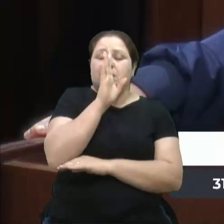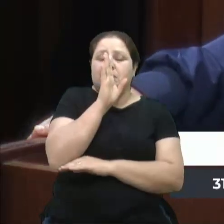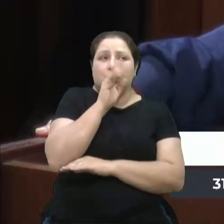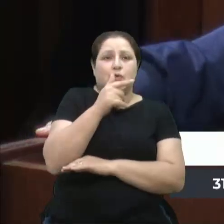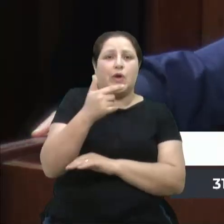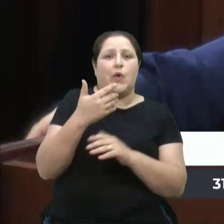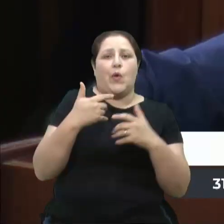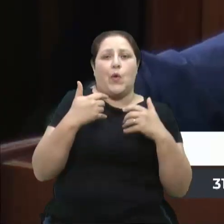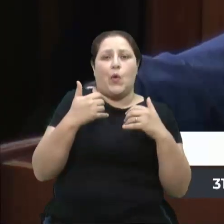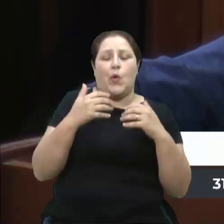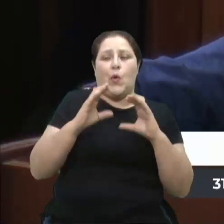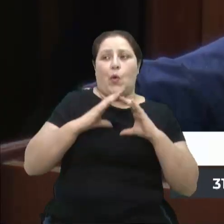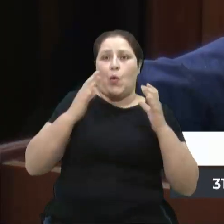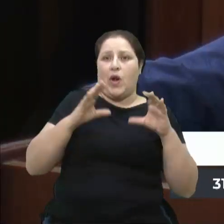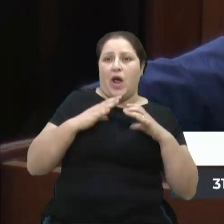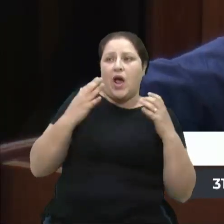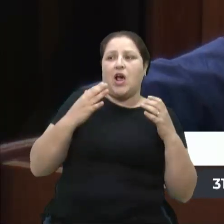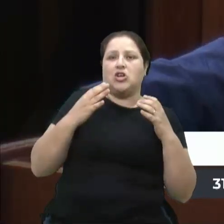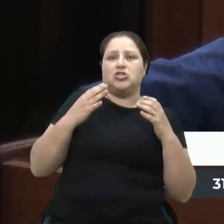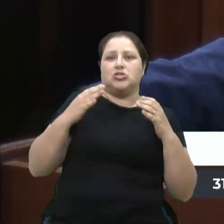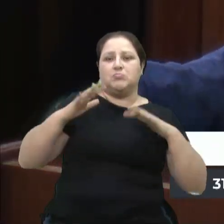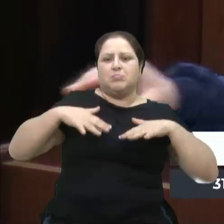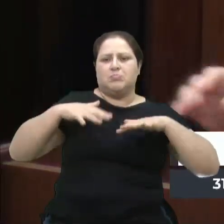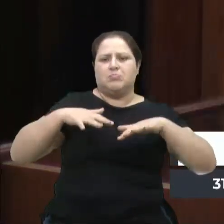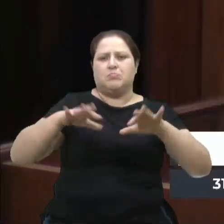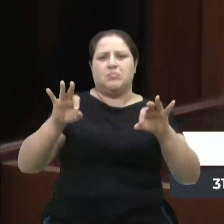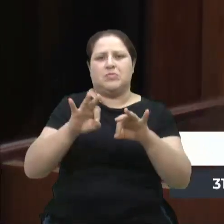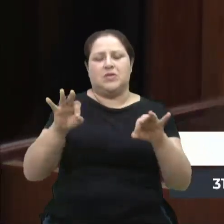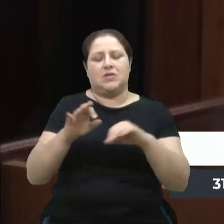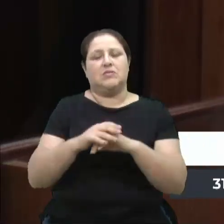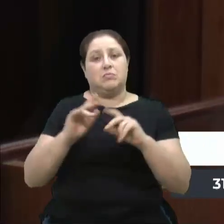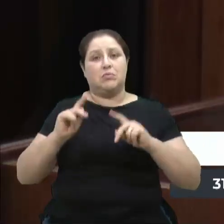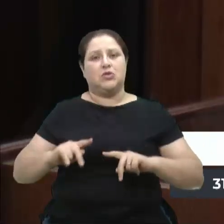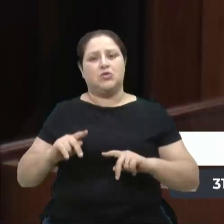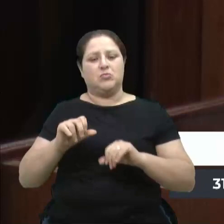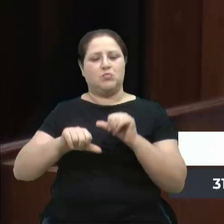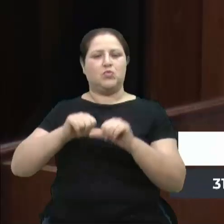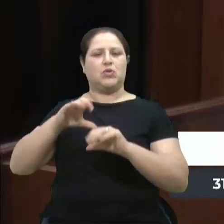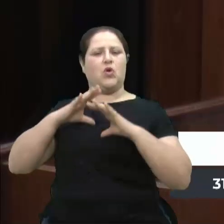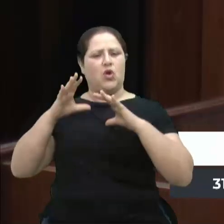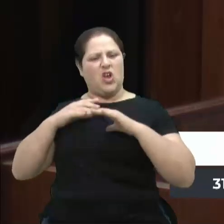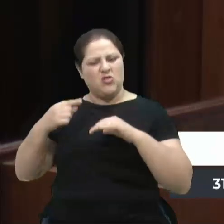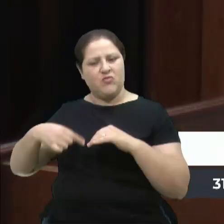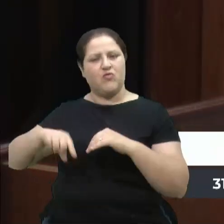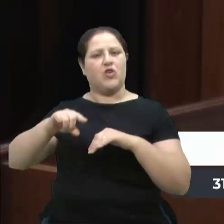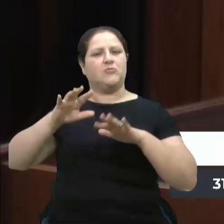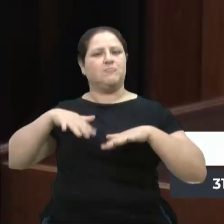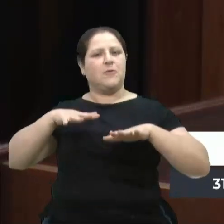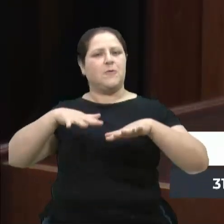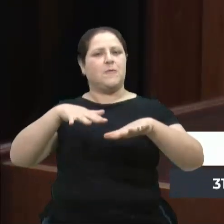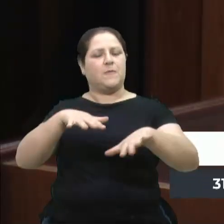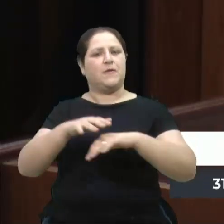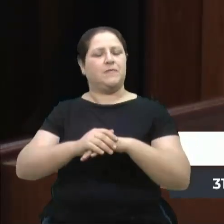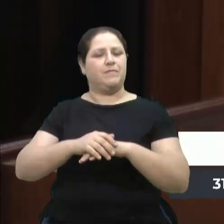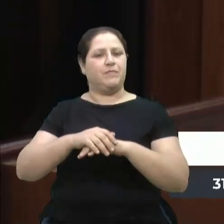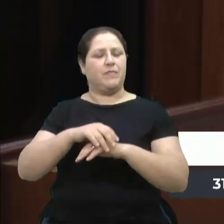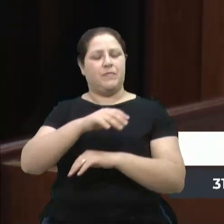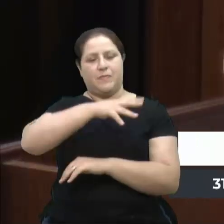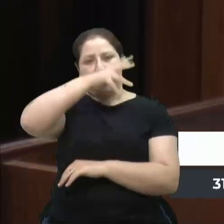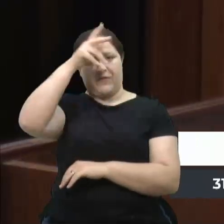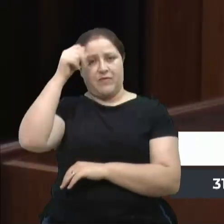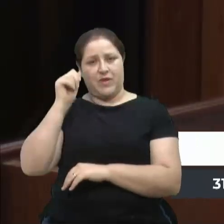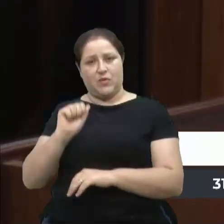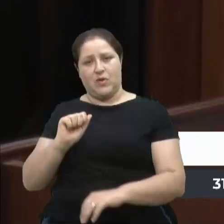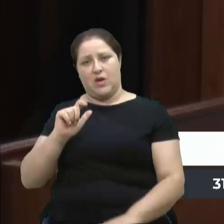de se manifestar, foram, né, Caxias do Sul naquela época, colegas vereadores, e pasmem, era o prefeito Alceu, o prefeito. E